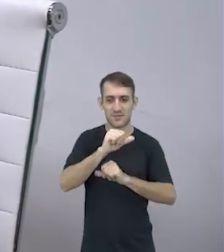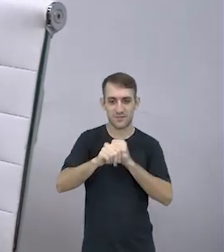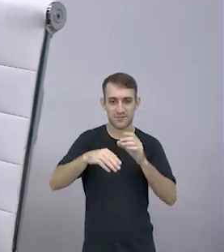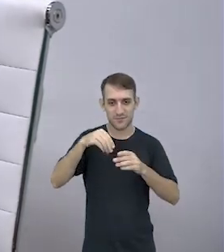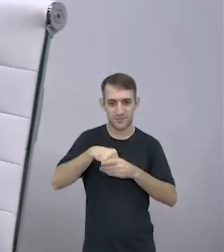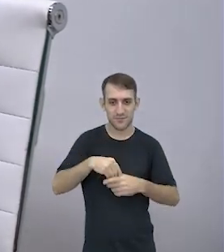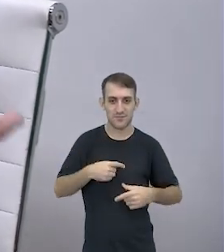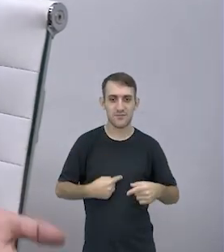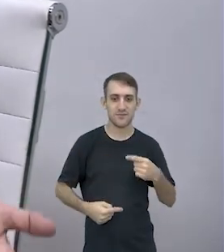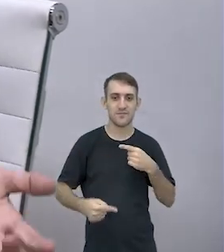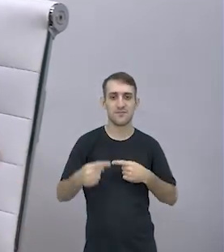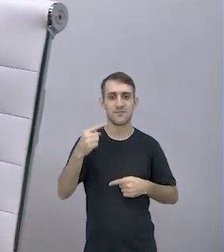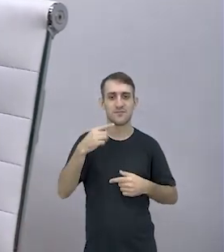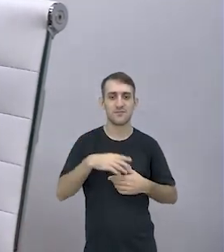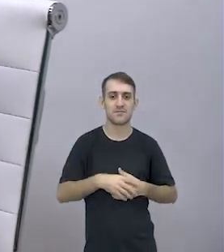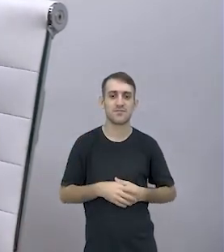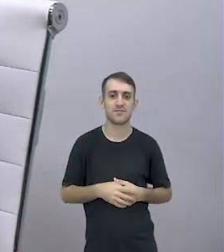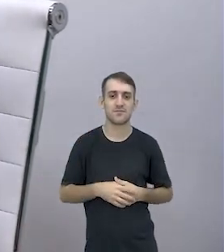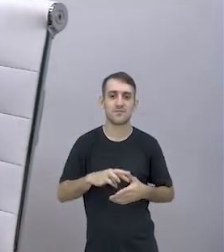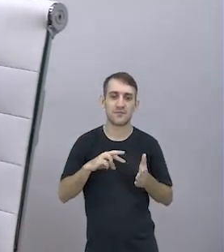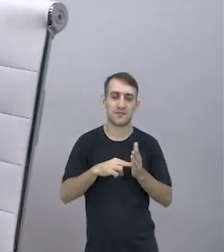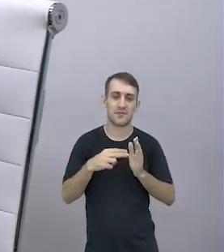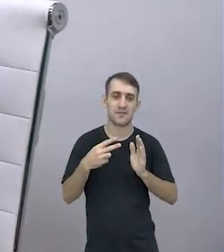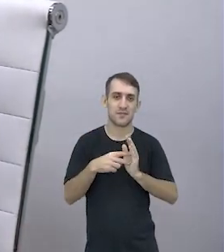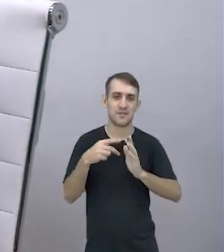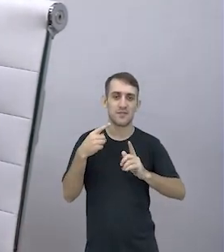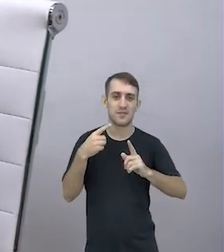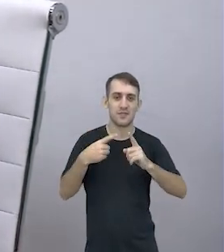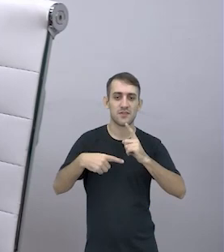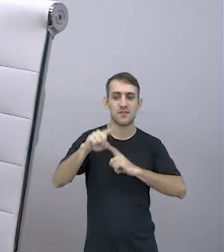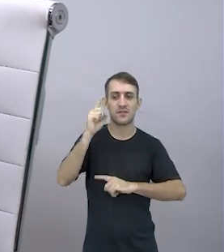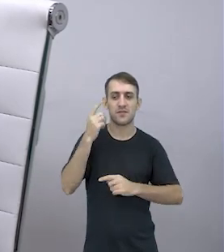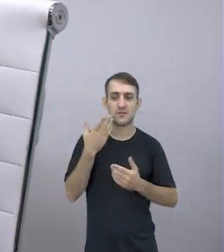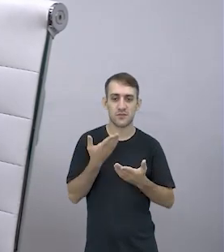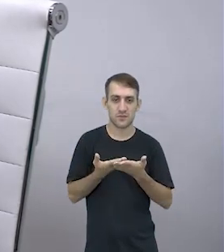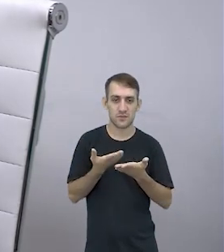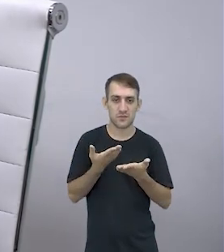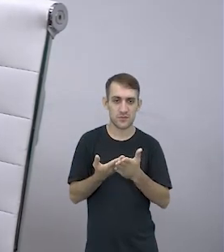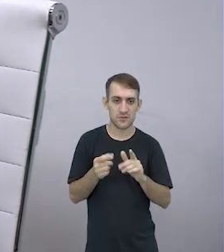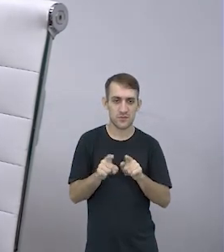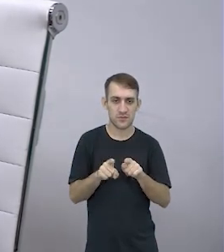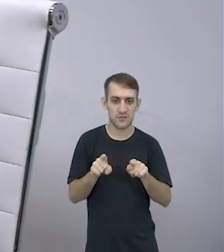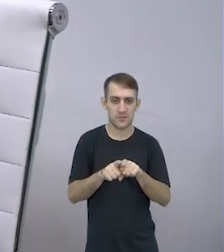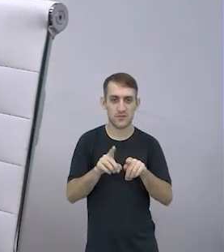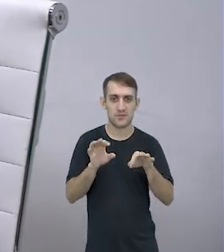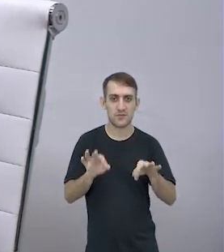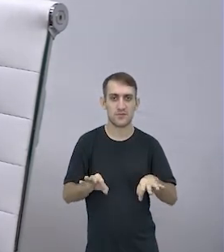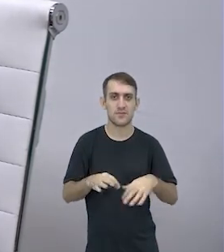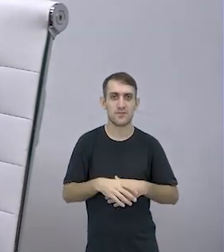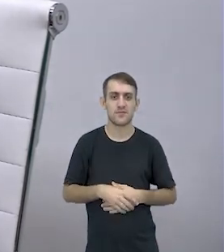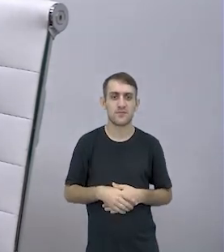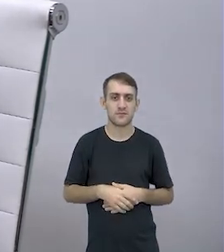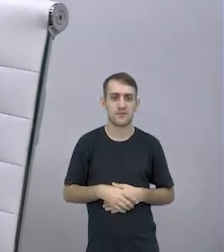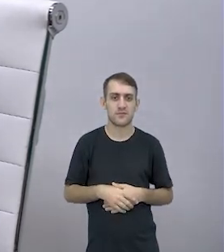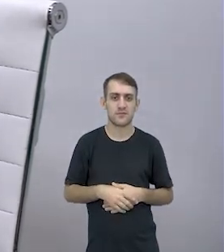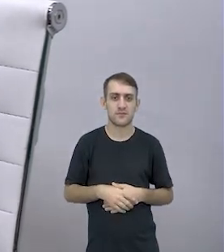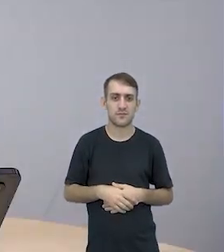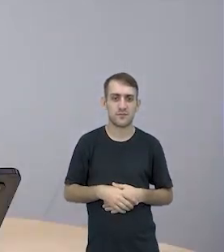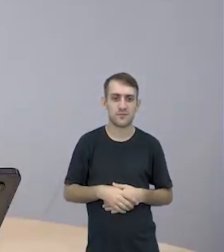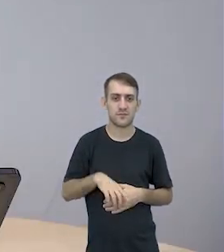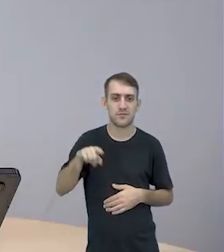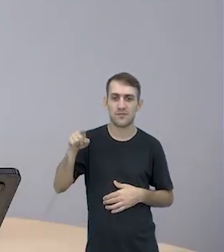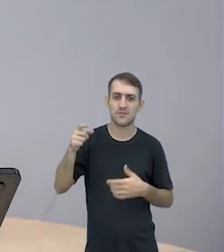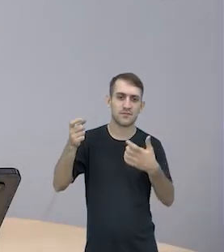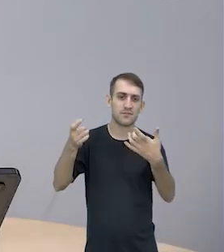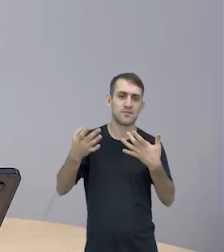organismo. A evolução aí também nos estudos. É isso mesmo, Terezinha. Você falando isso, eu